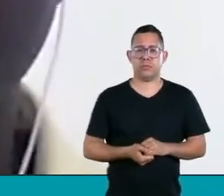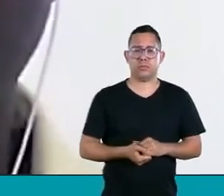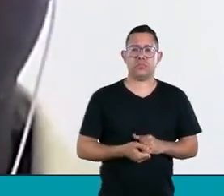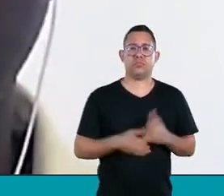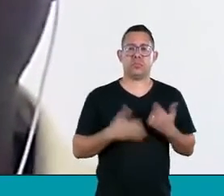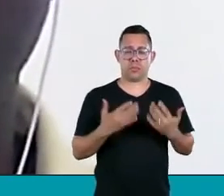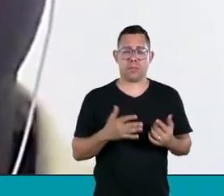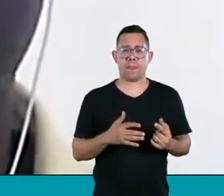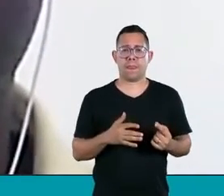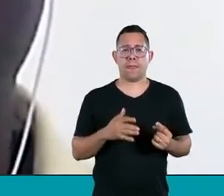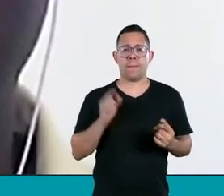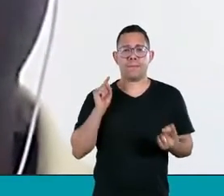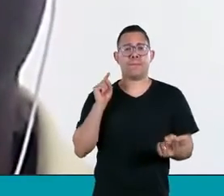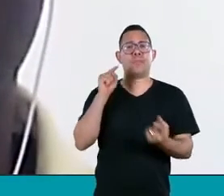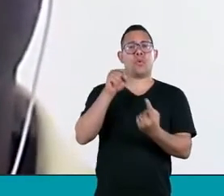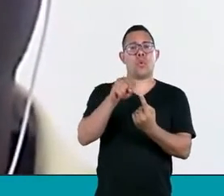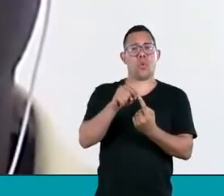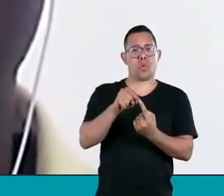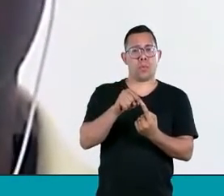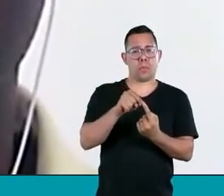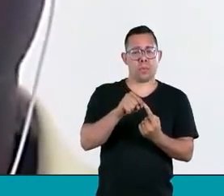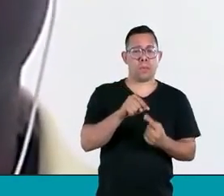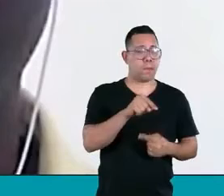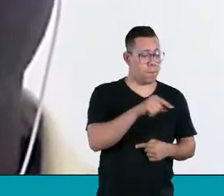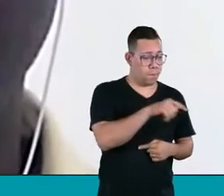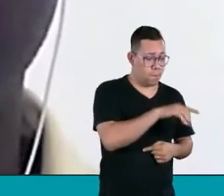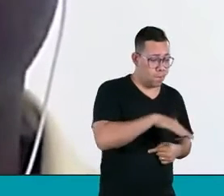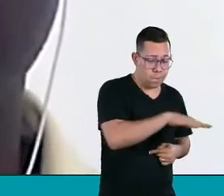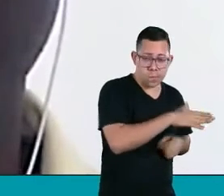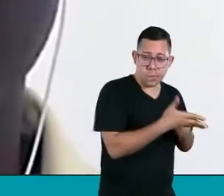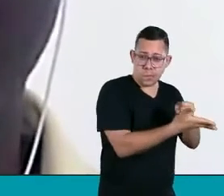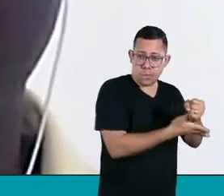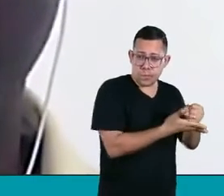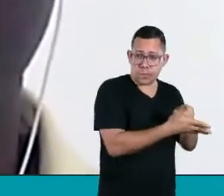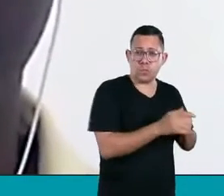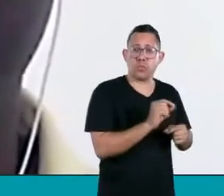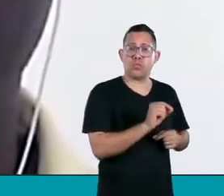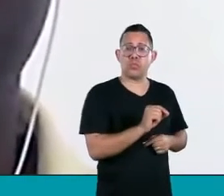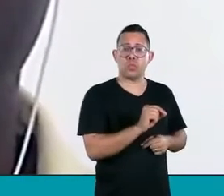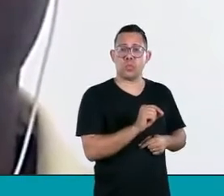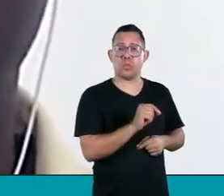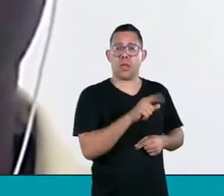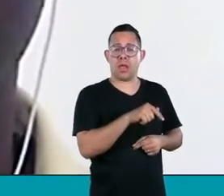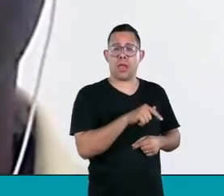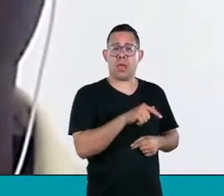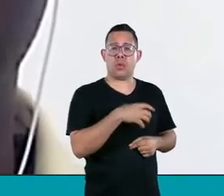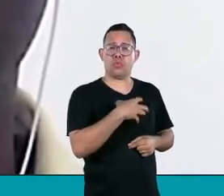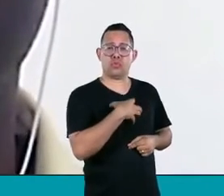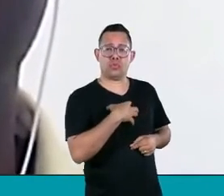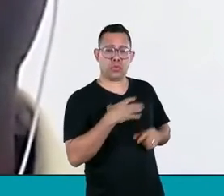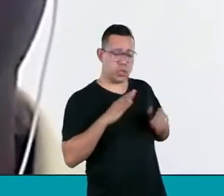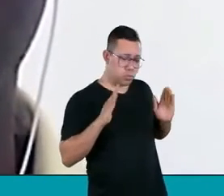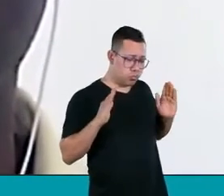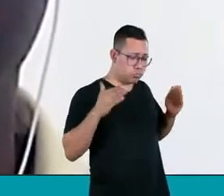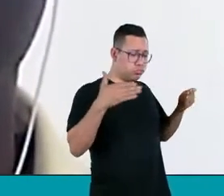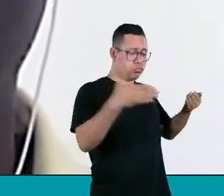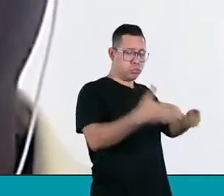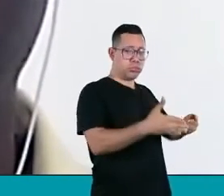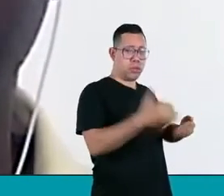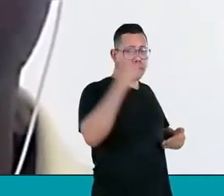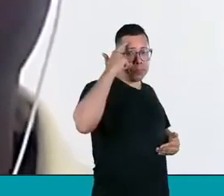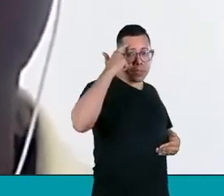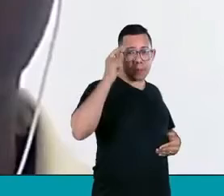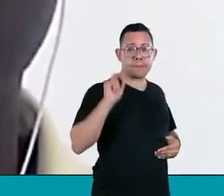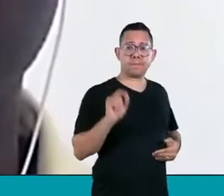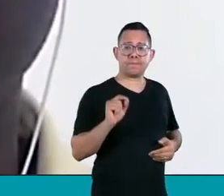Os objetivos que dão legitimidade aos seus fundamentos, nesse sentido, centram-se na perspectiva da autonomia do pensamento pelo